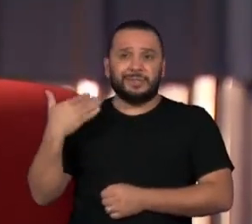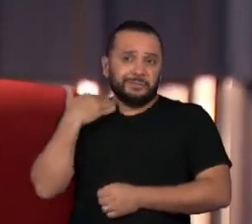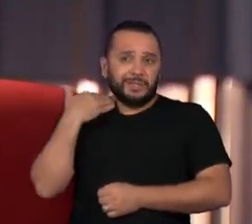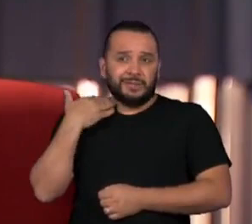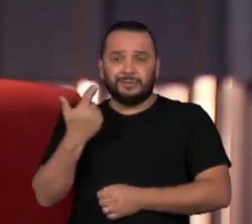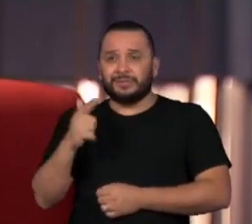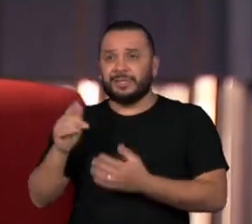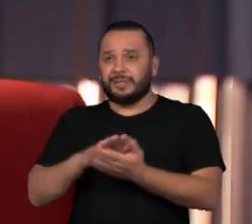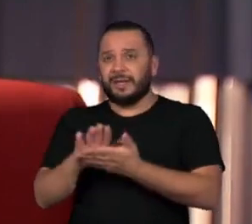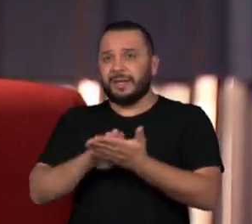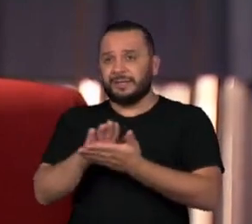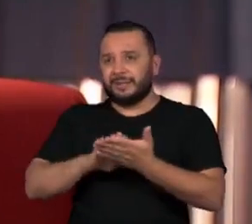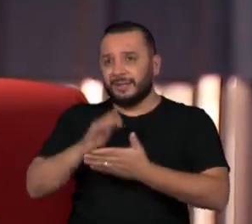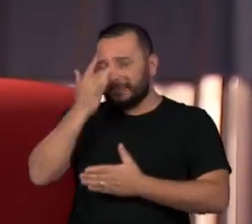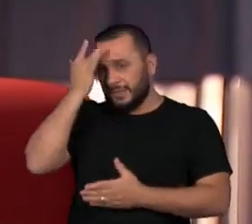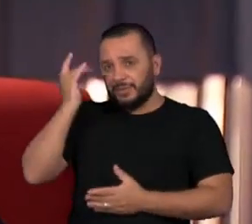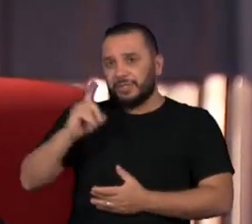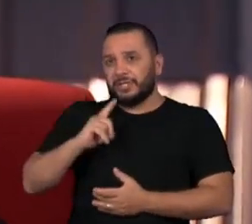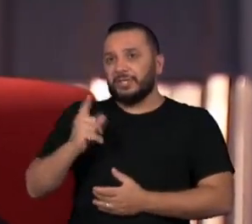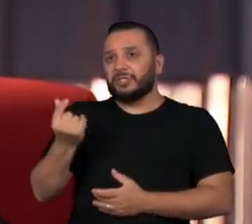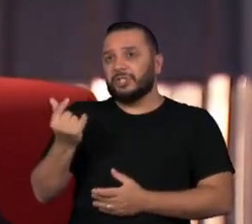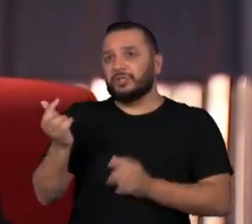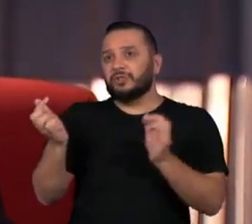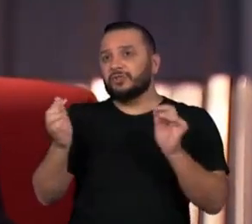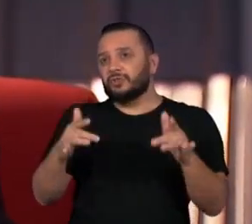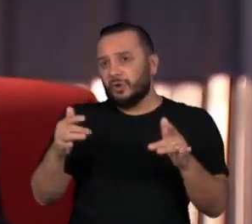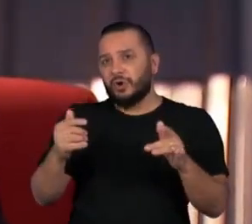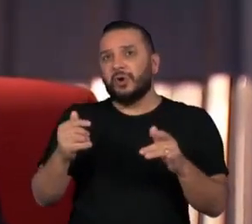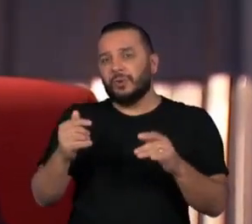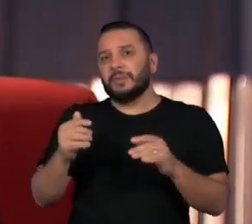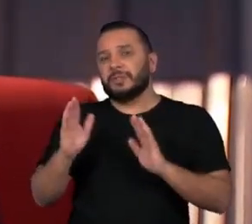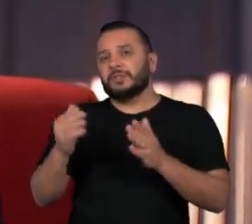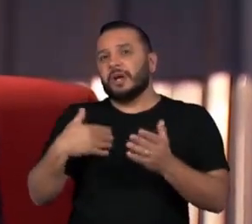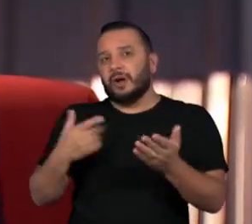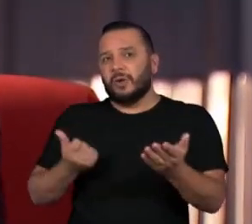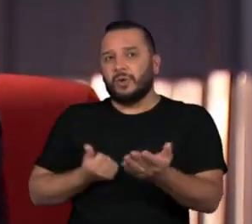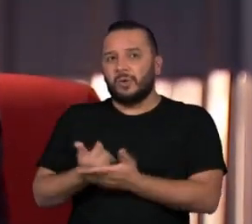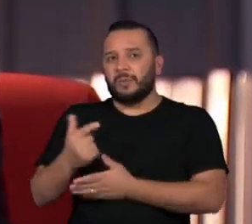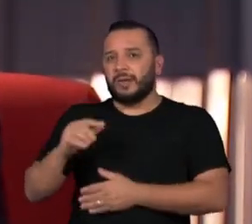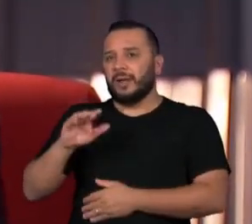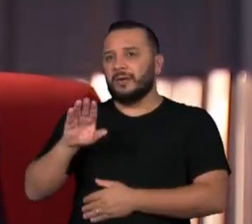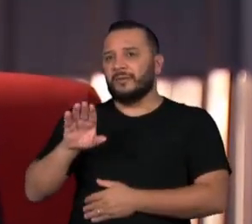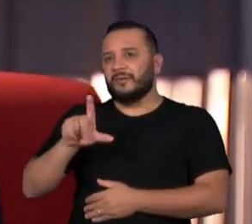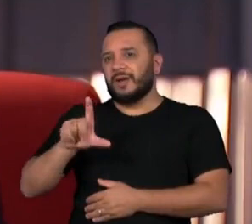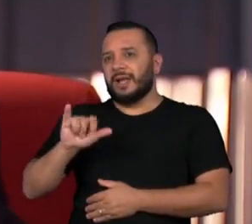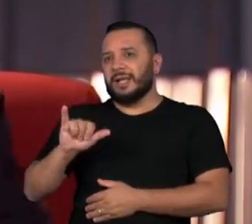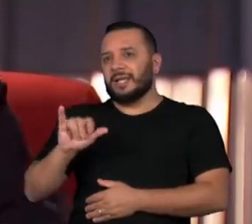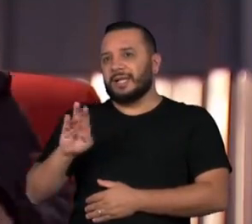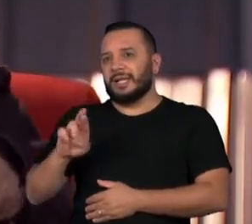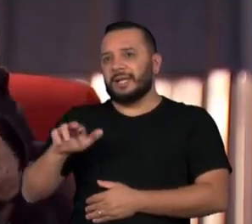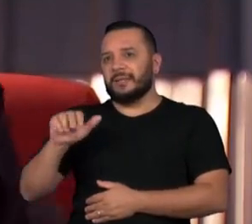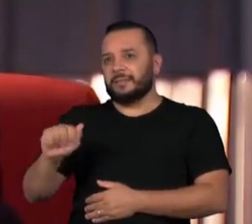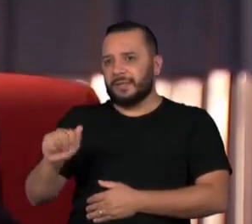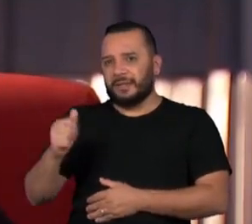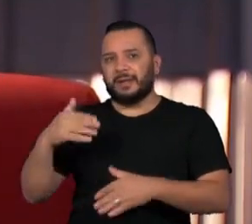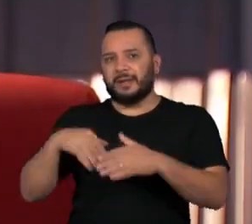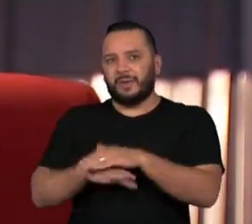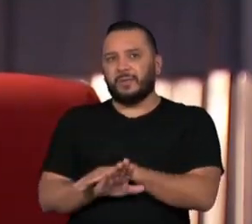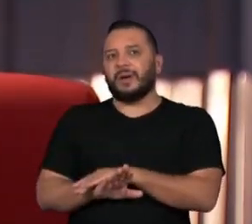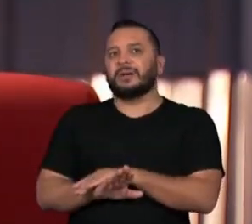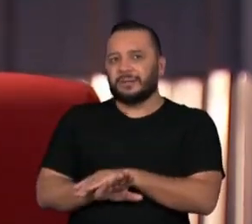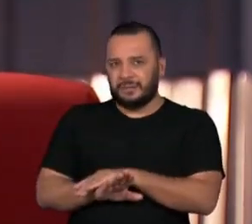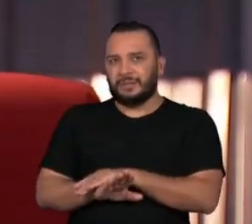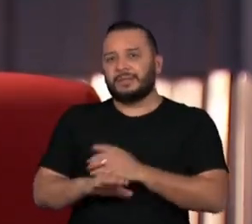tinha nada a pessoa quando tinha dinheiro de sobra comprava libra esterlina em Feira de Santana e aguardando quando tinha